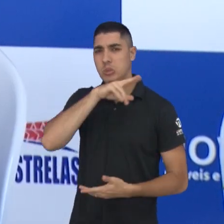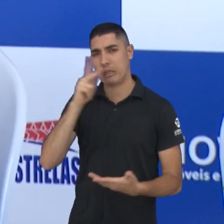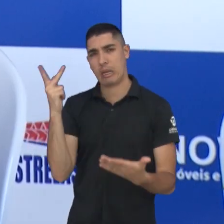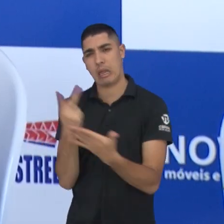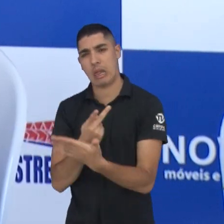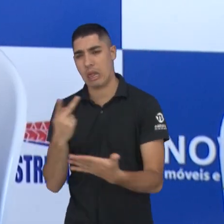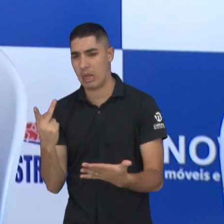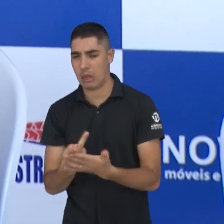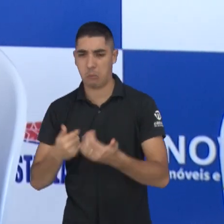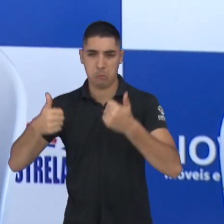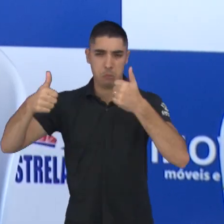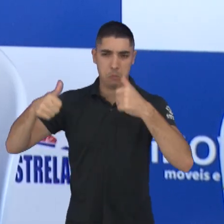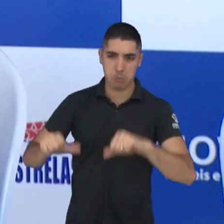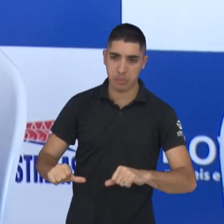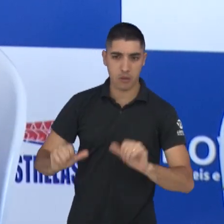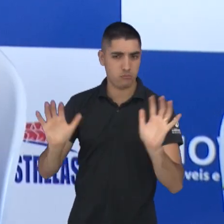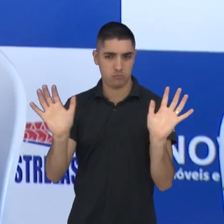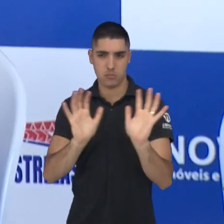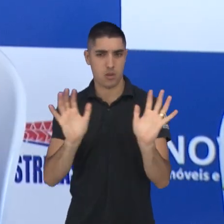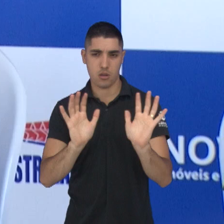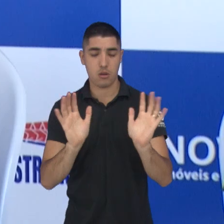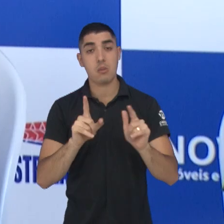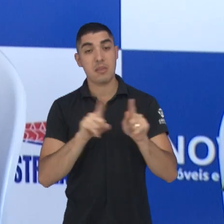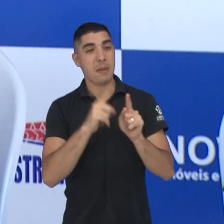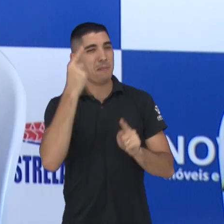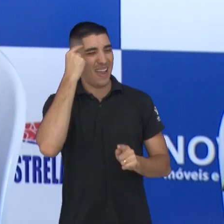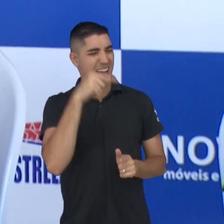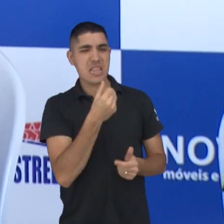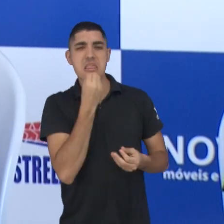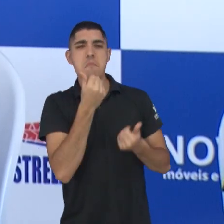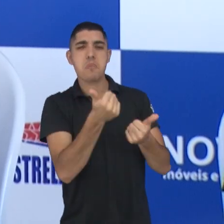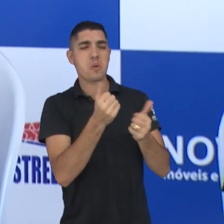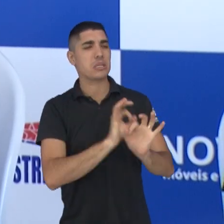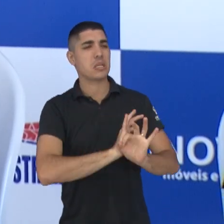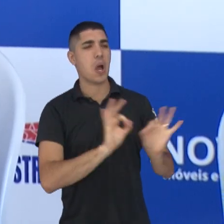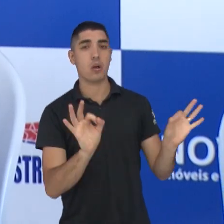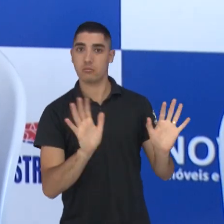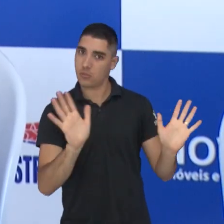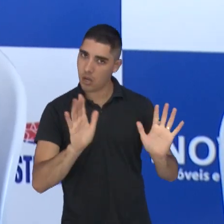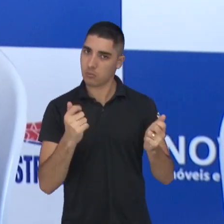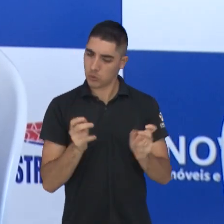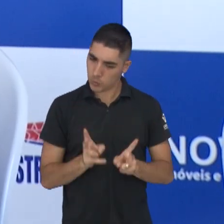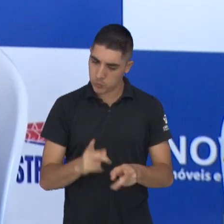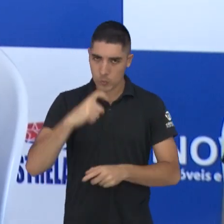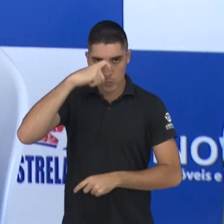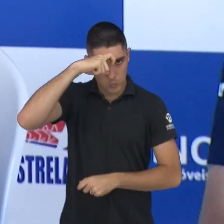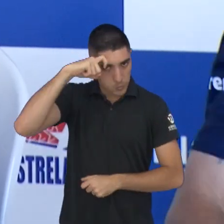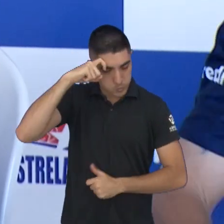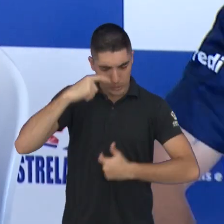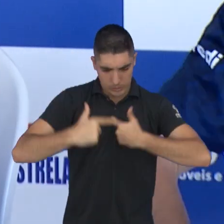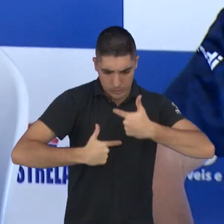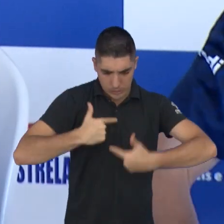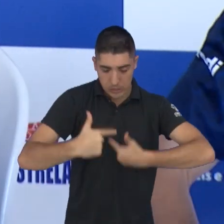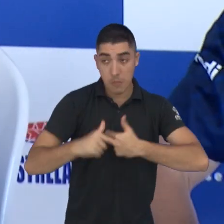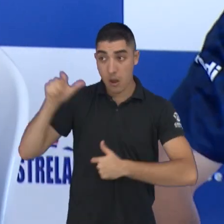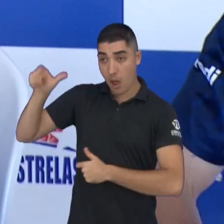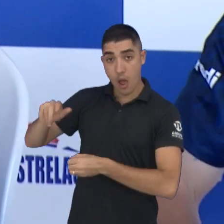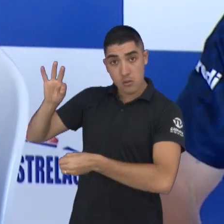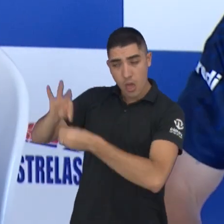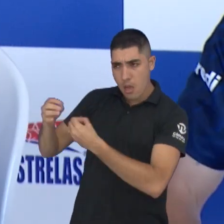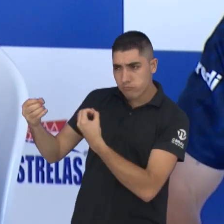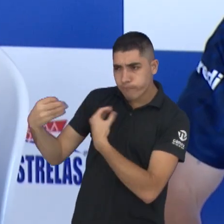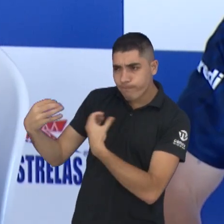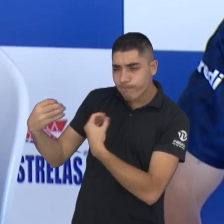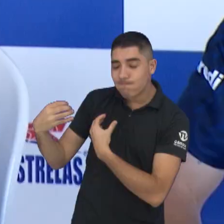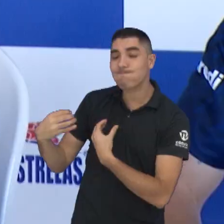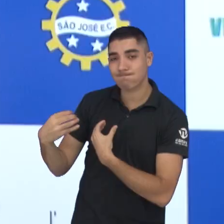pode achar que tá tudo certo também, né? Tem que continuar trabalhando, a gente tem que continuar escutando o que o Ricardo vem falar pra gente aí, pra gente corrigir